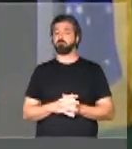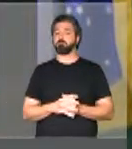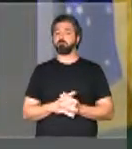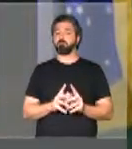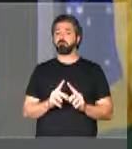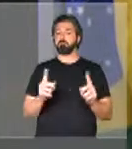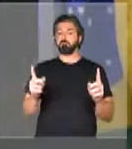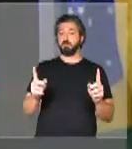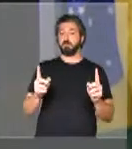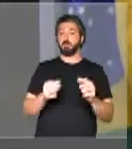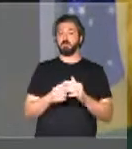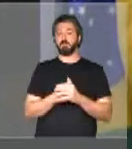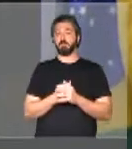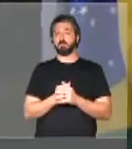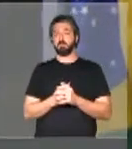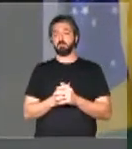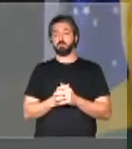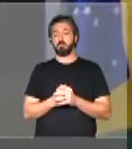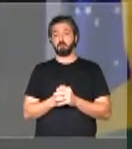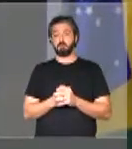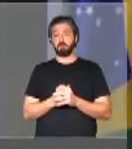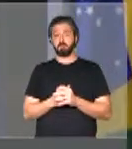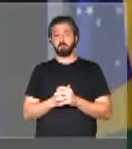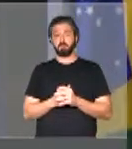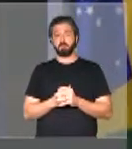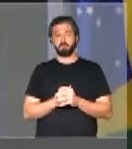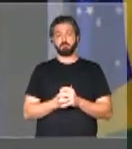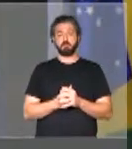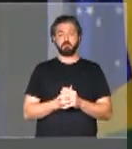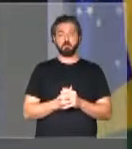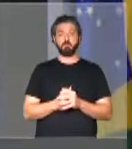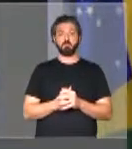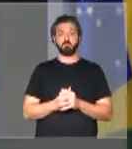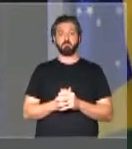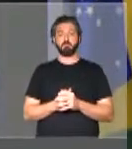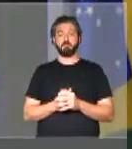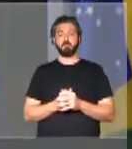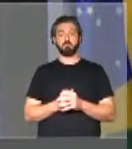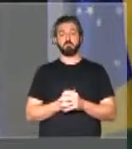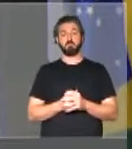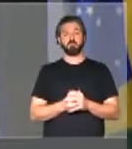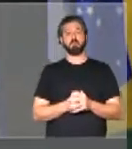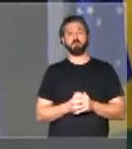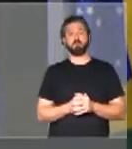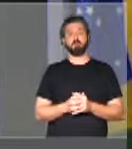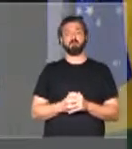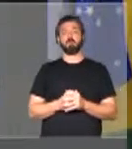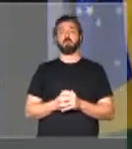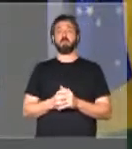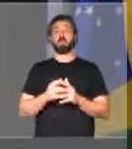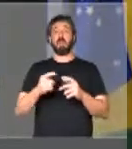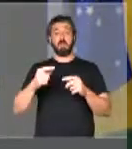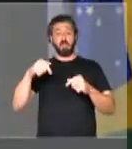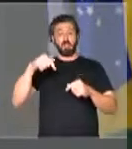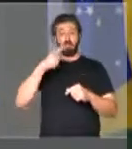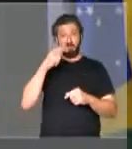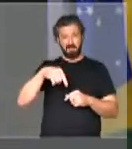Mas, quando nós vemos que o Brasil precisa de geração de emprego,